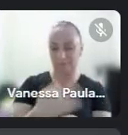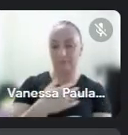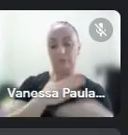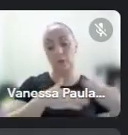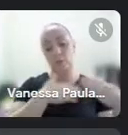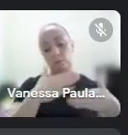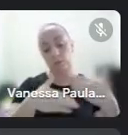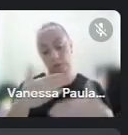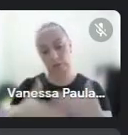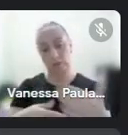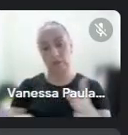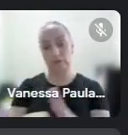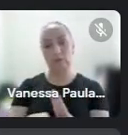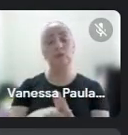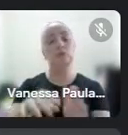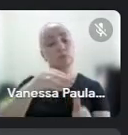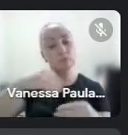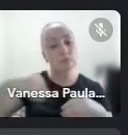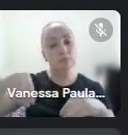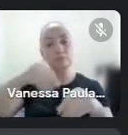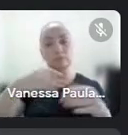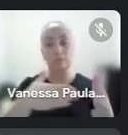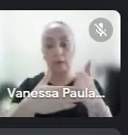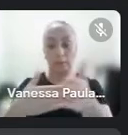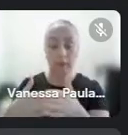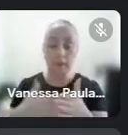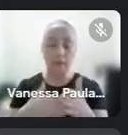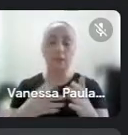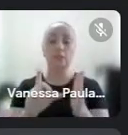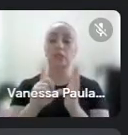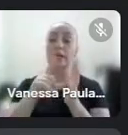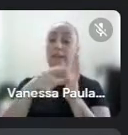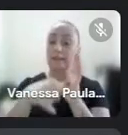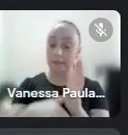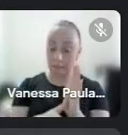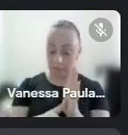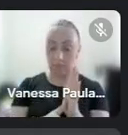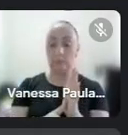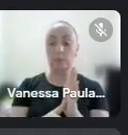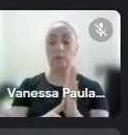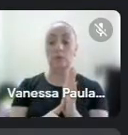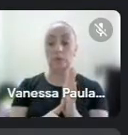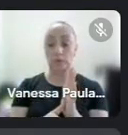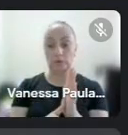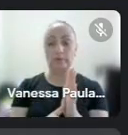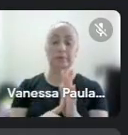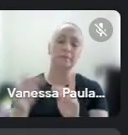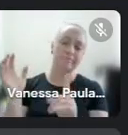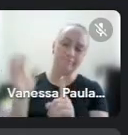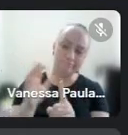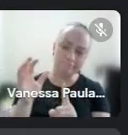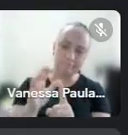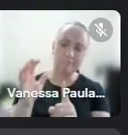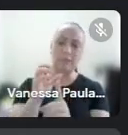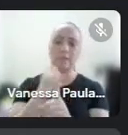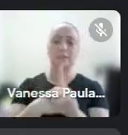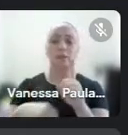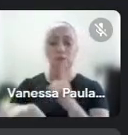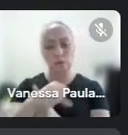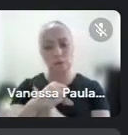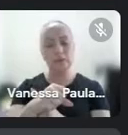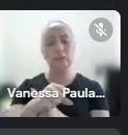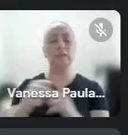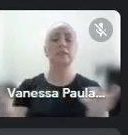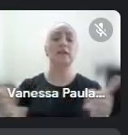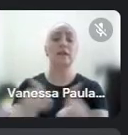de intemperismo. Né, mas depois de muita pressão da sociedade mesmo, né, e